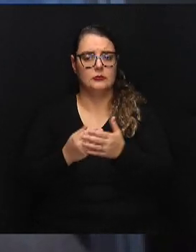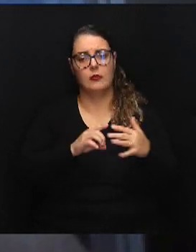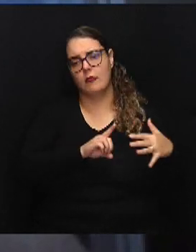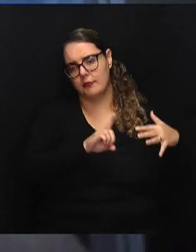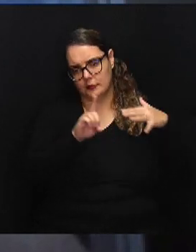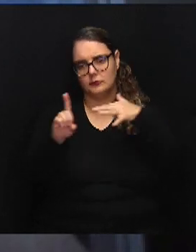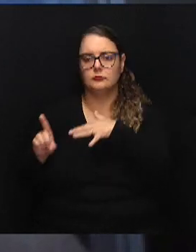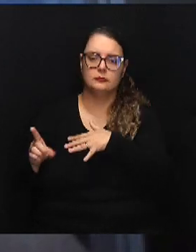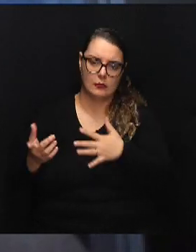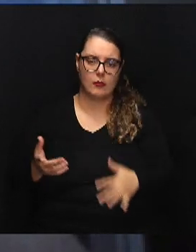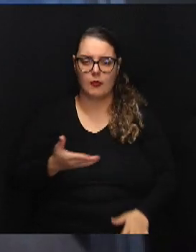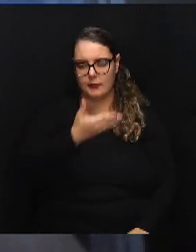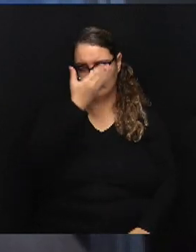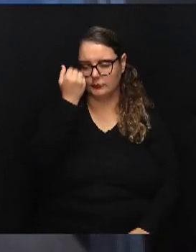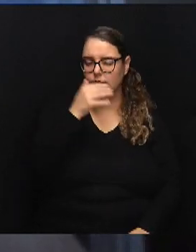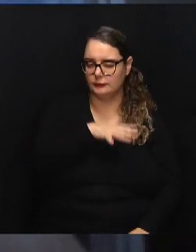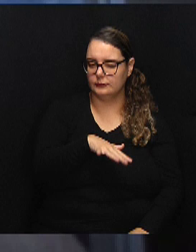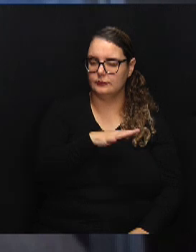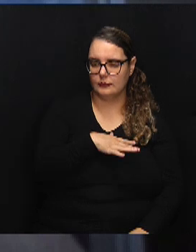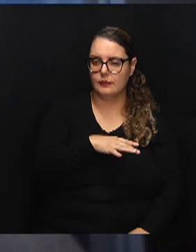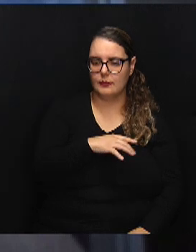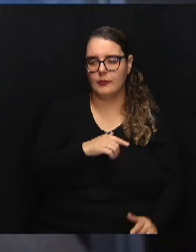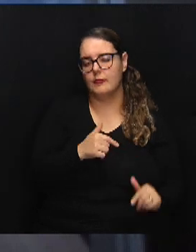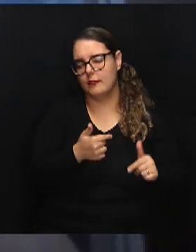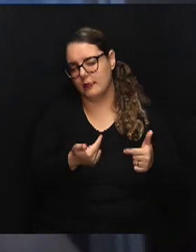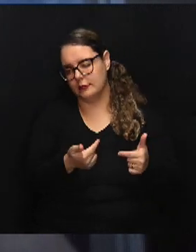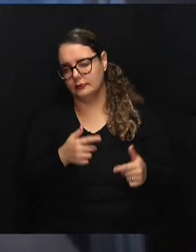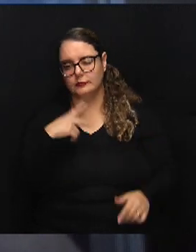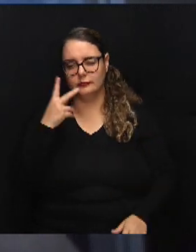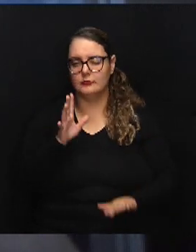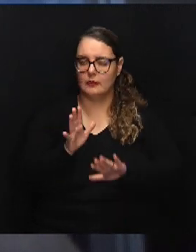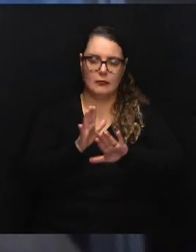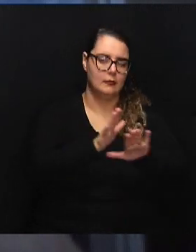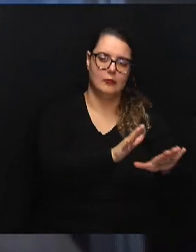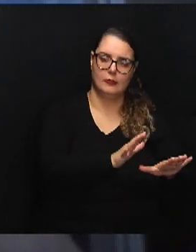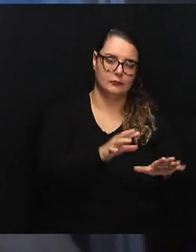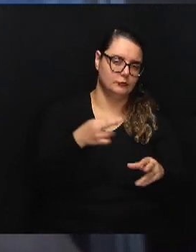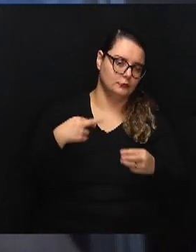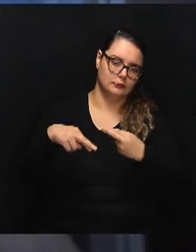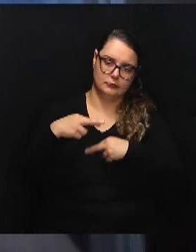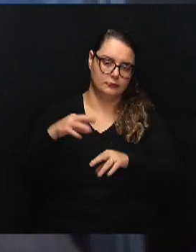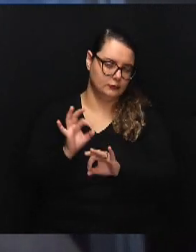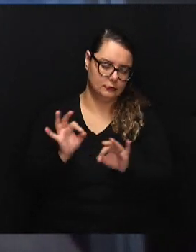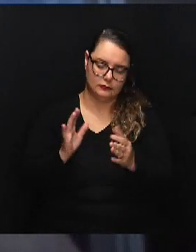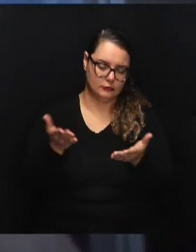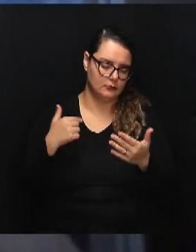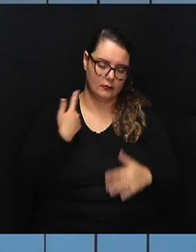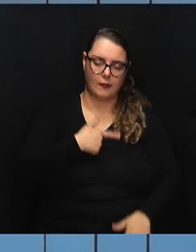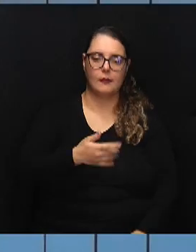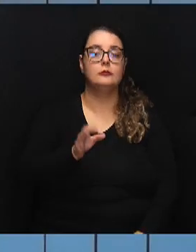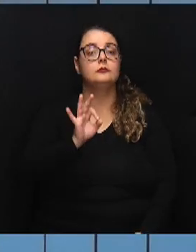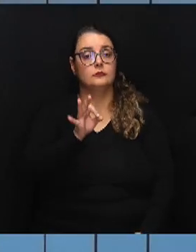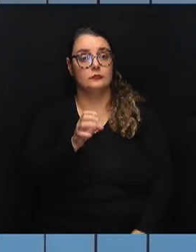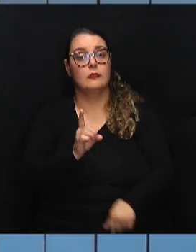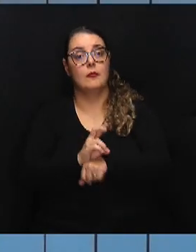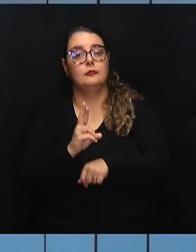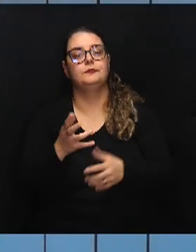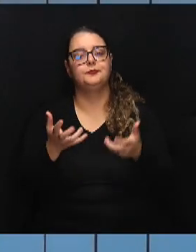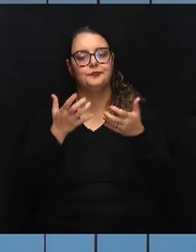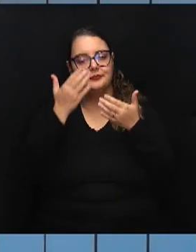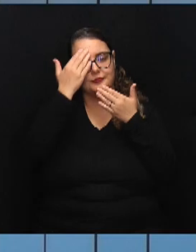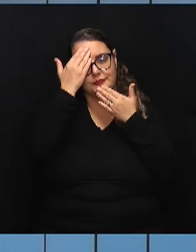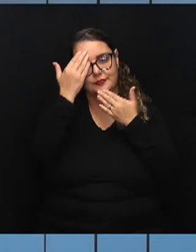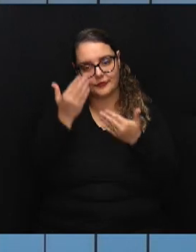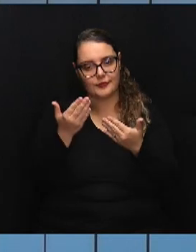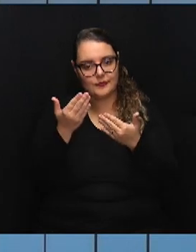né? Esquecer aí a parte chata, a parte política, que não tem nada para a gente disso, né? Com certeza, doutora. Eu gostaria de